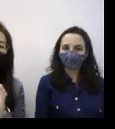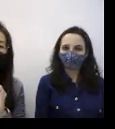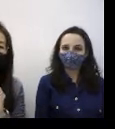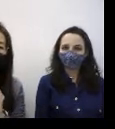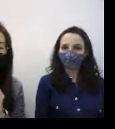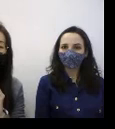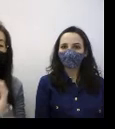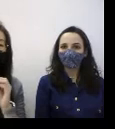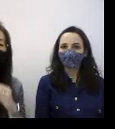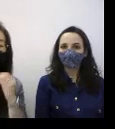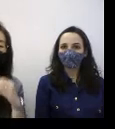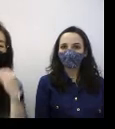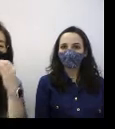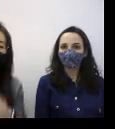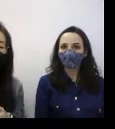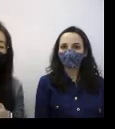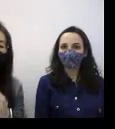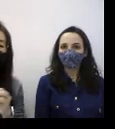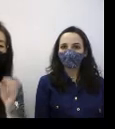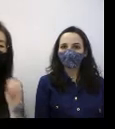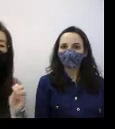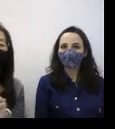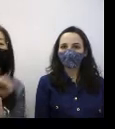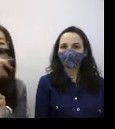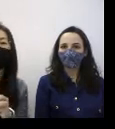inverter esse processo. O que eu posso fazer para que